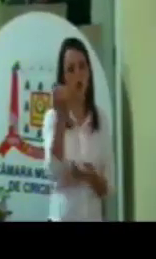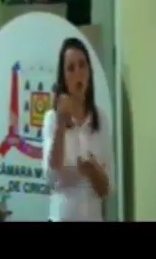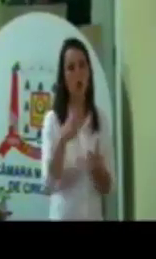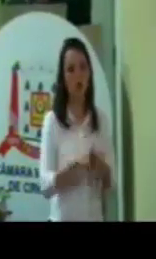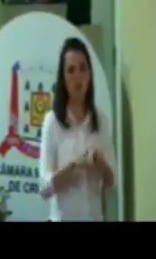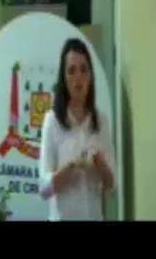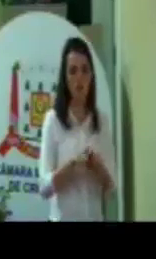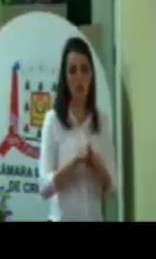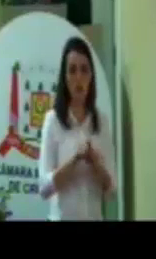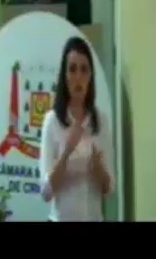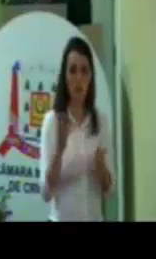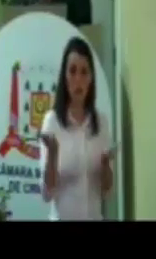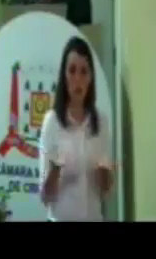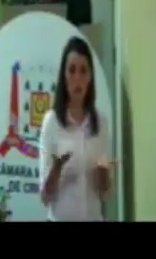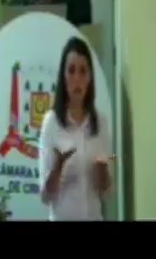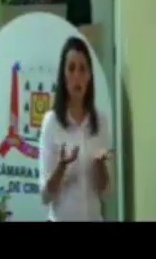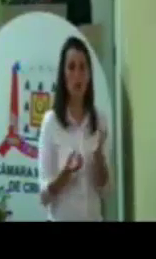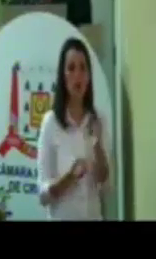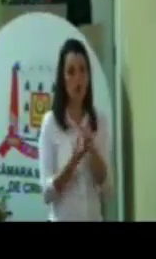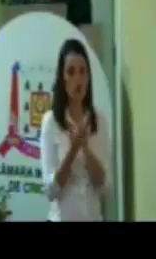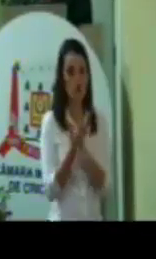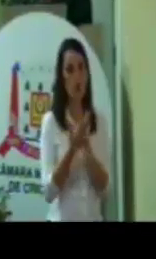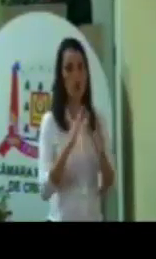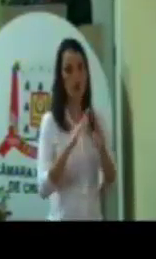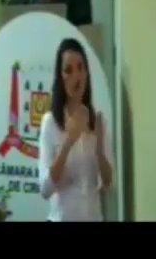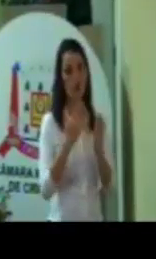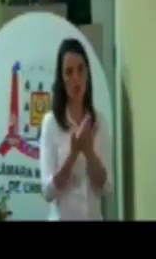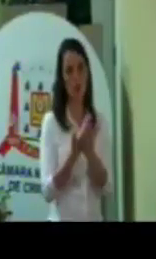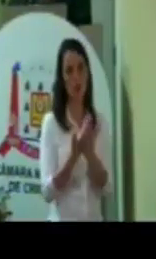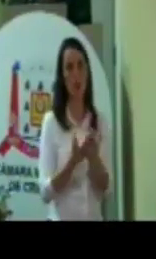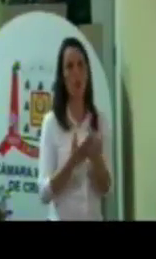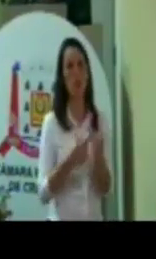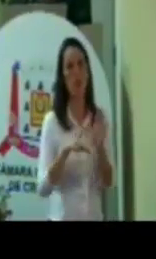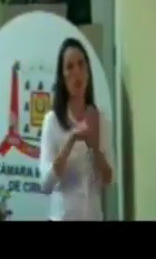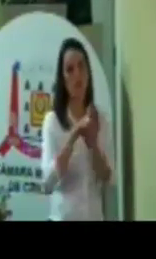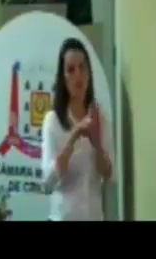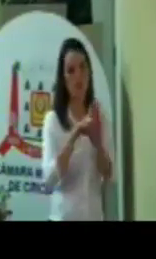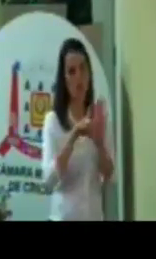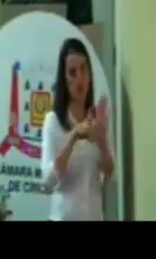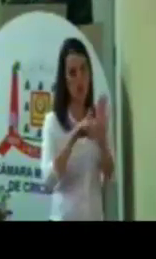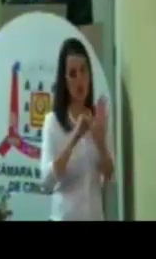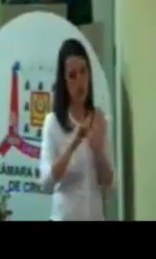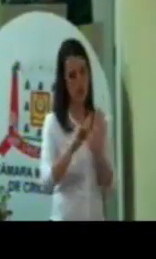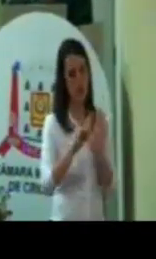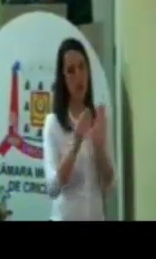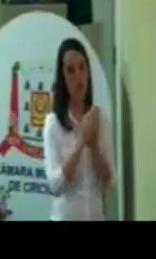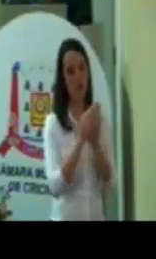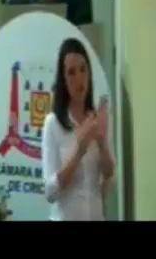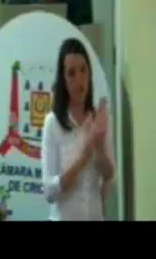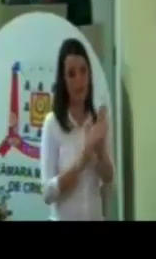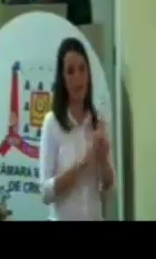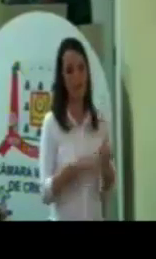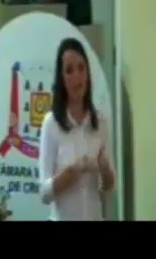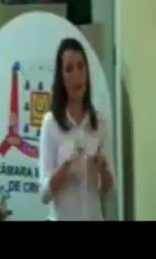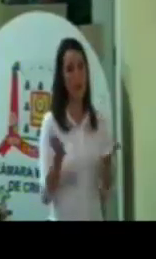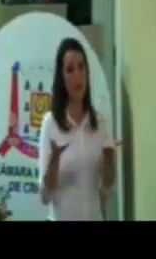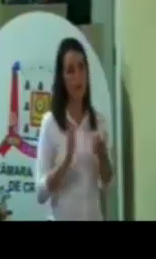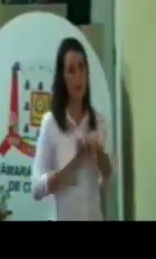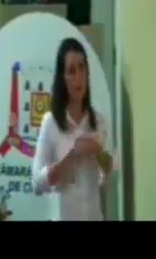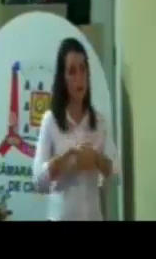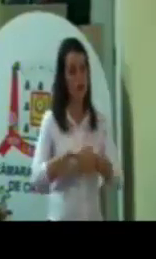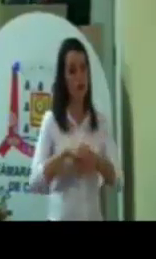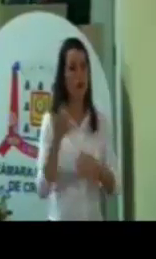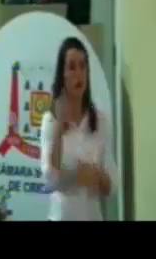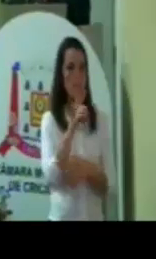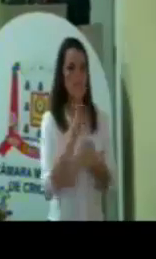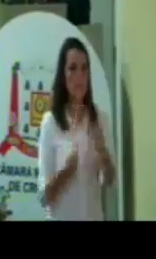foi fundamental para que nós pudéssemos viver essa noite de instalação